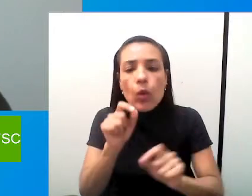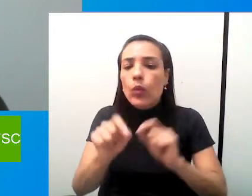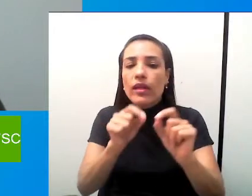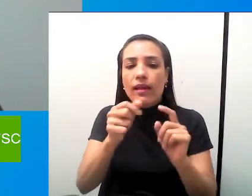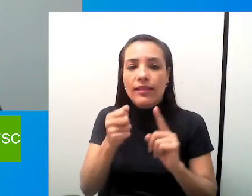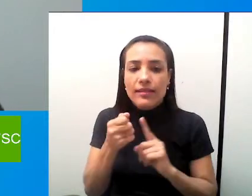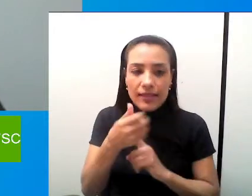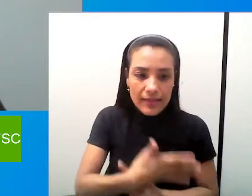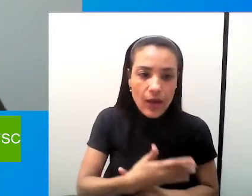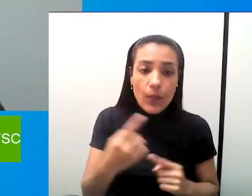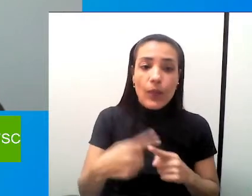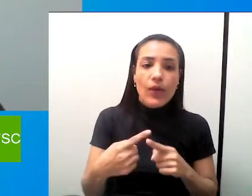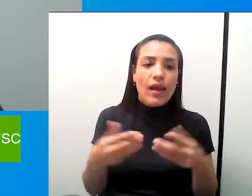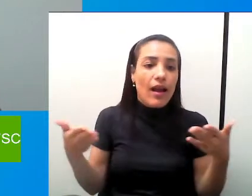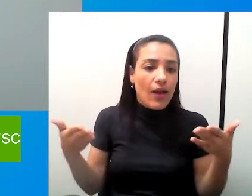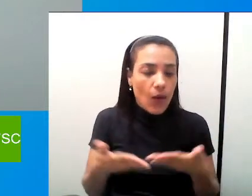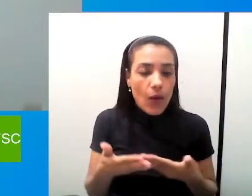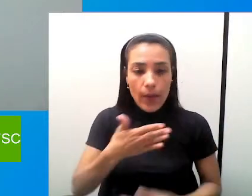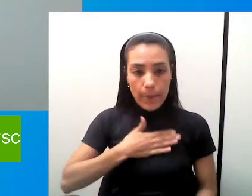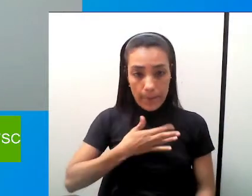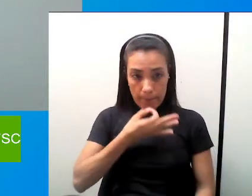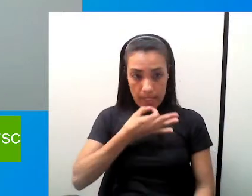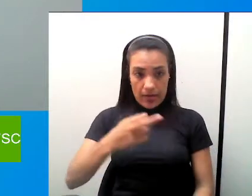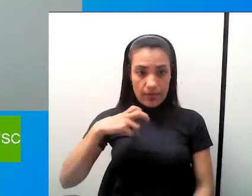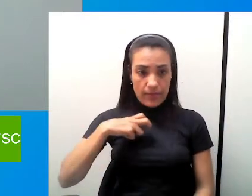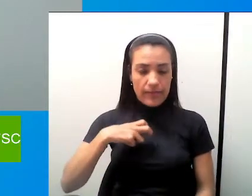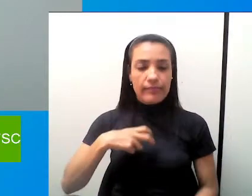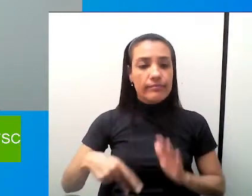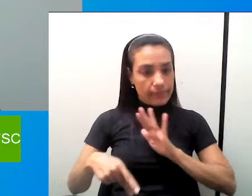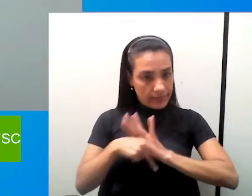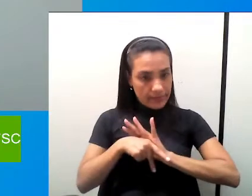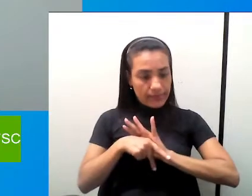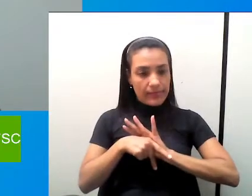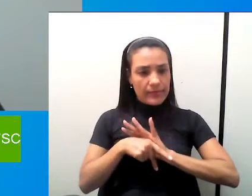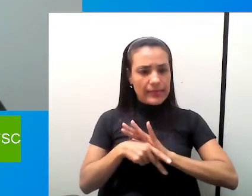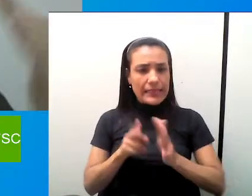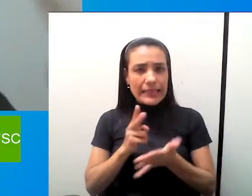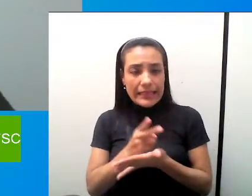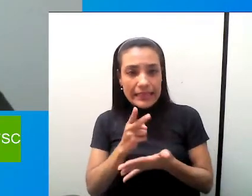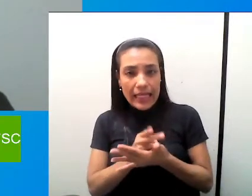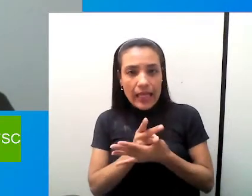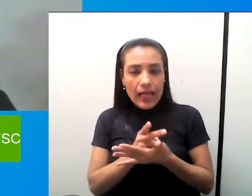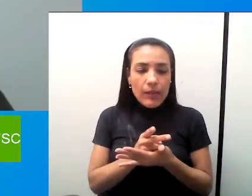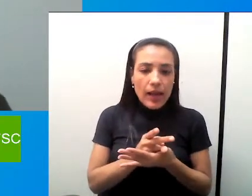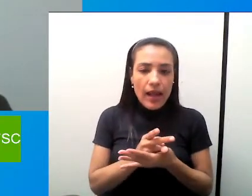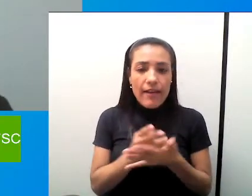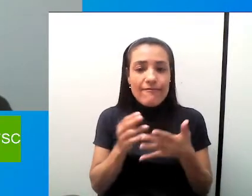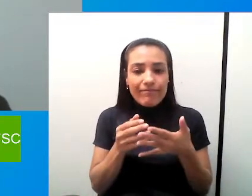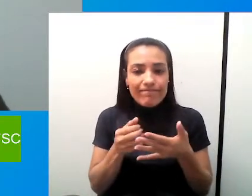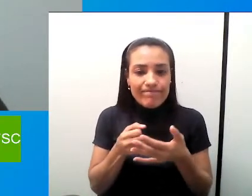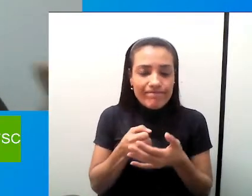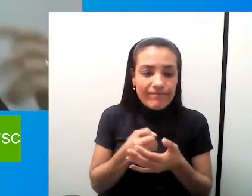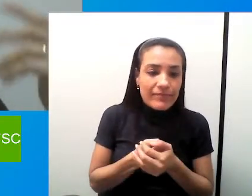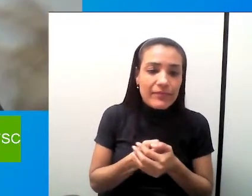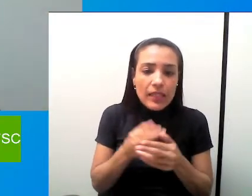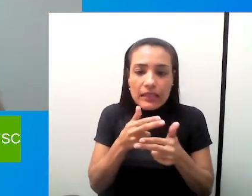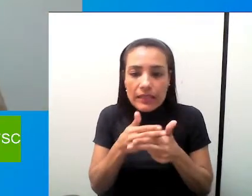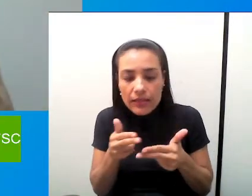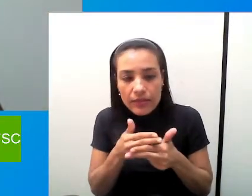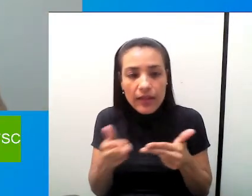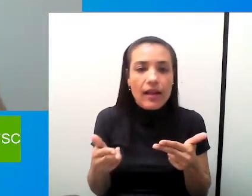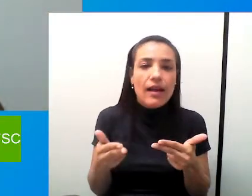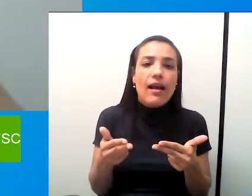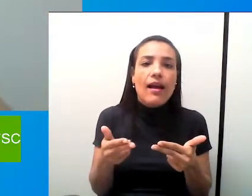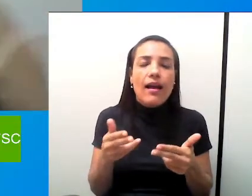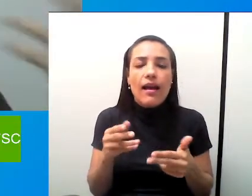então, uma opinião particular minha, passava sempre nos bastidores do ensino e da pesquisa, como algo